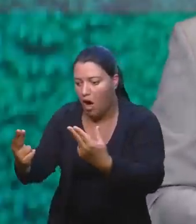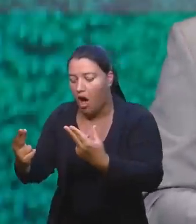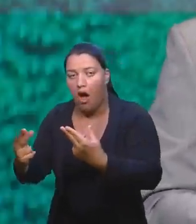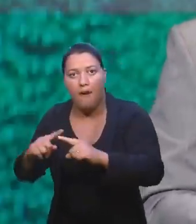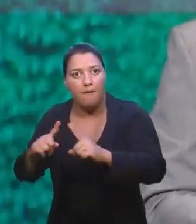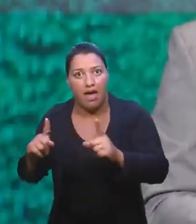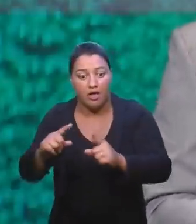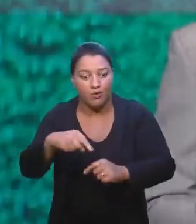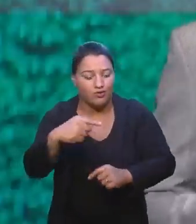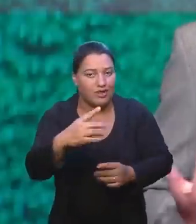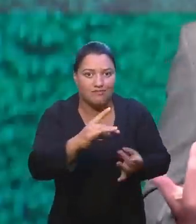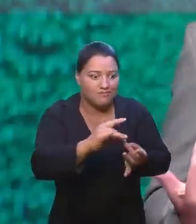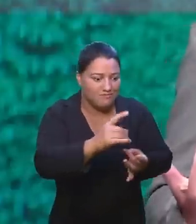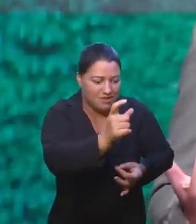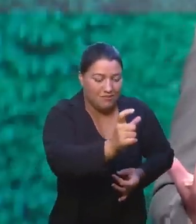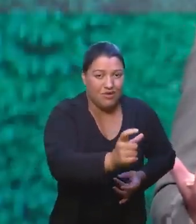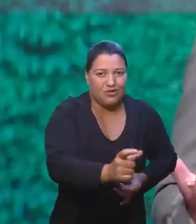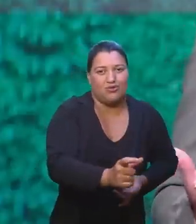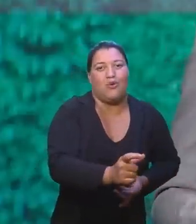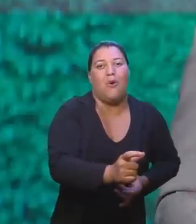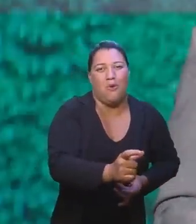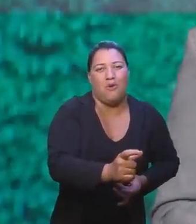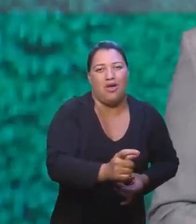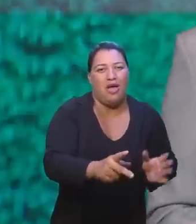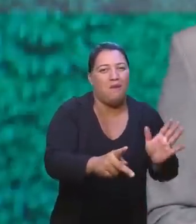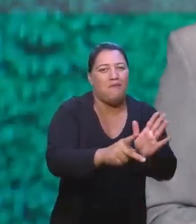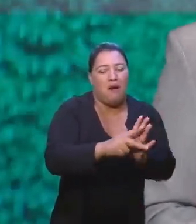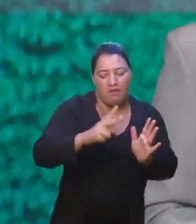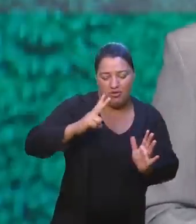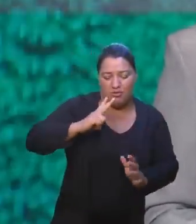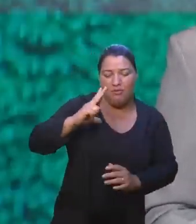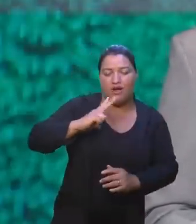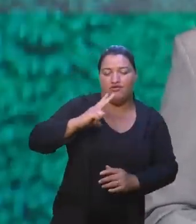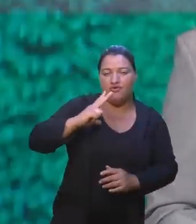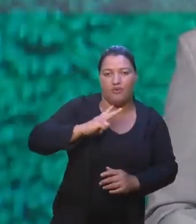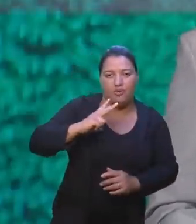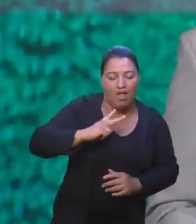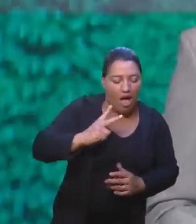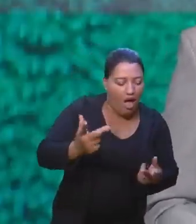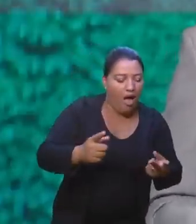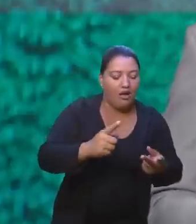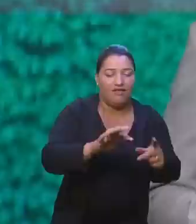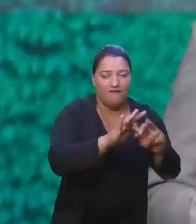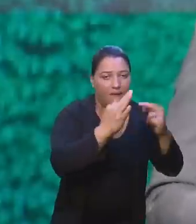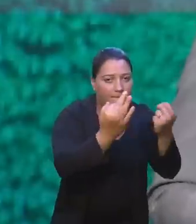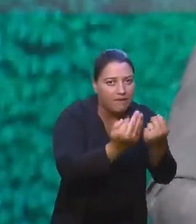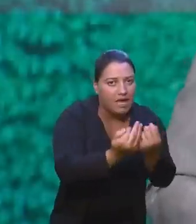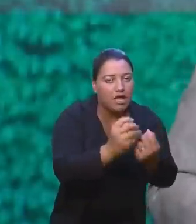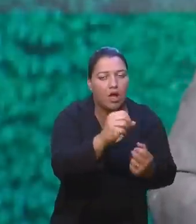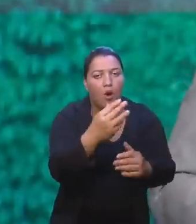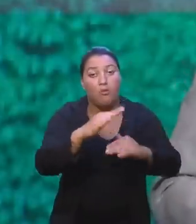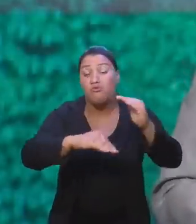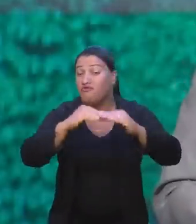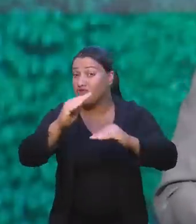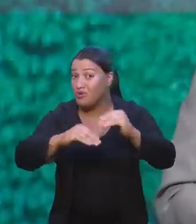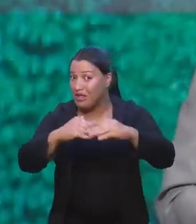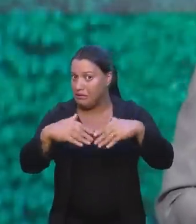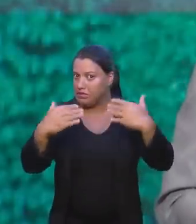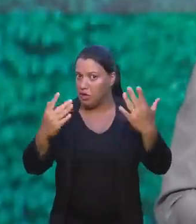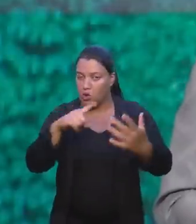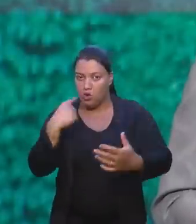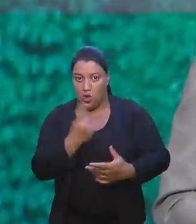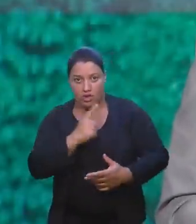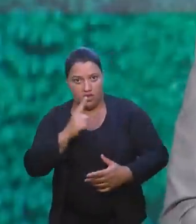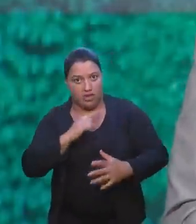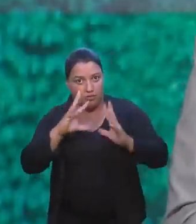muito pontuais, na intimidade doméstica, no campo profissional. E nós aqui, diante de todas essas